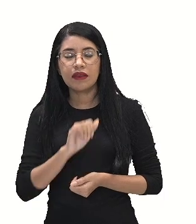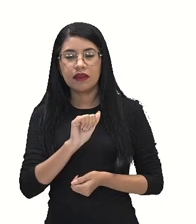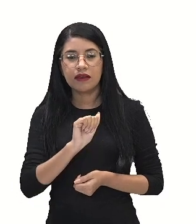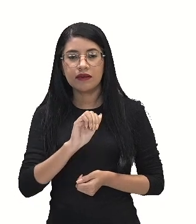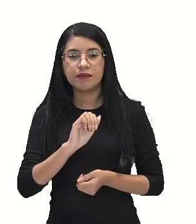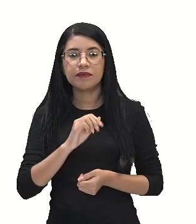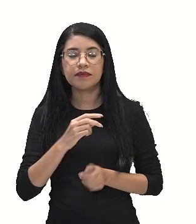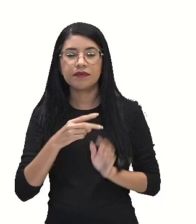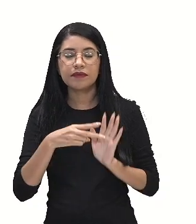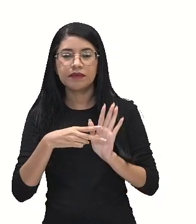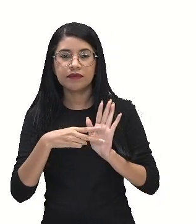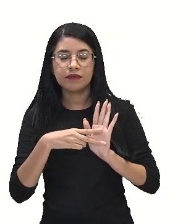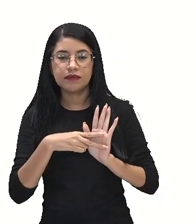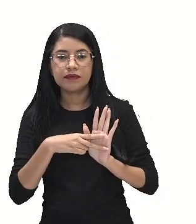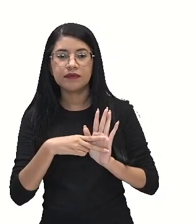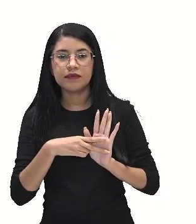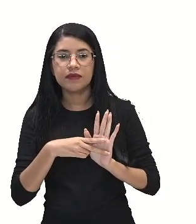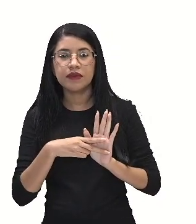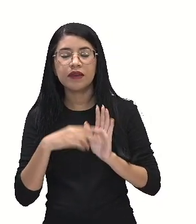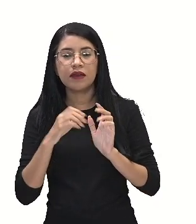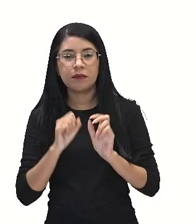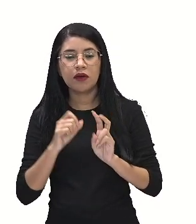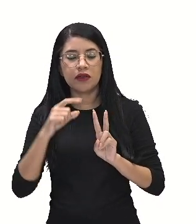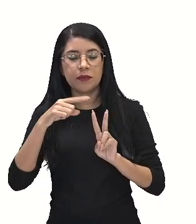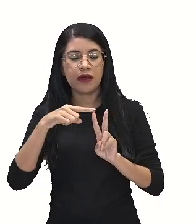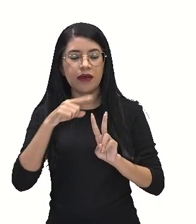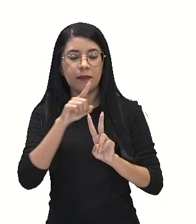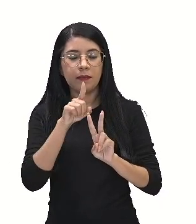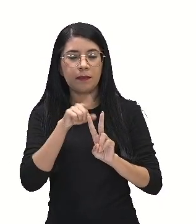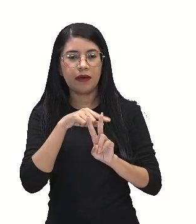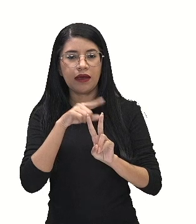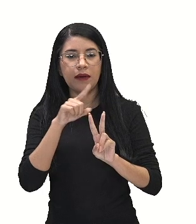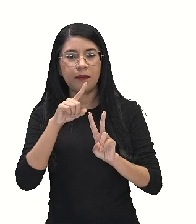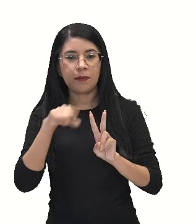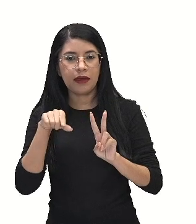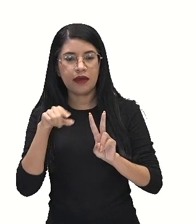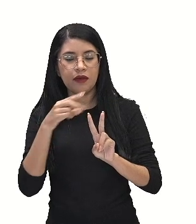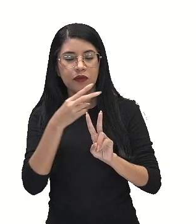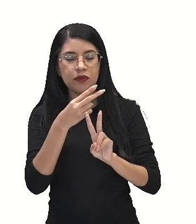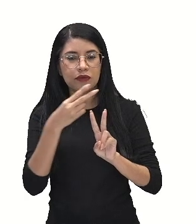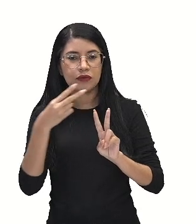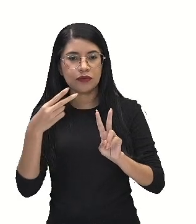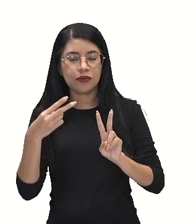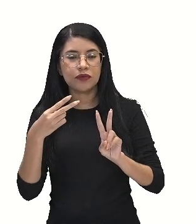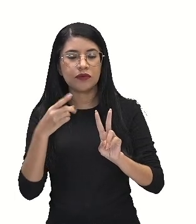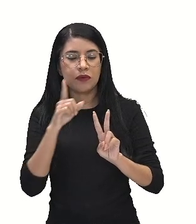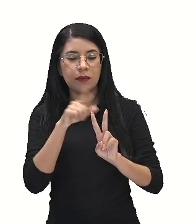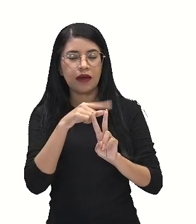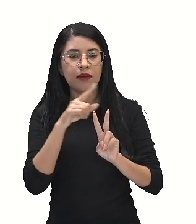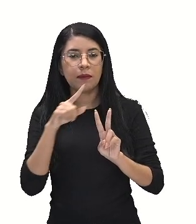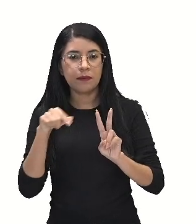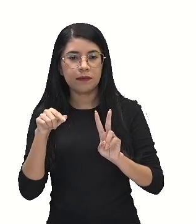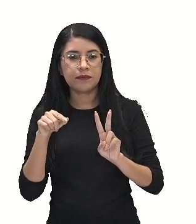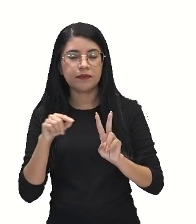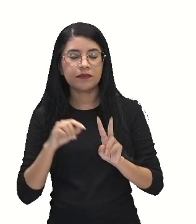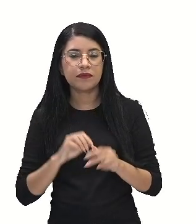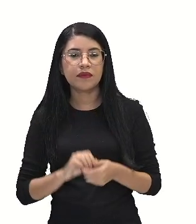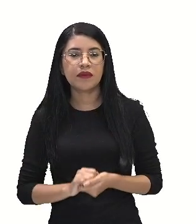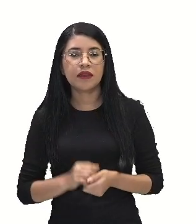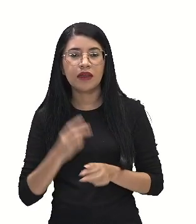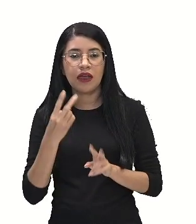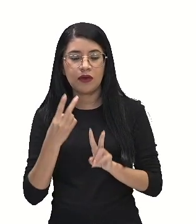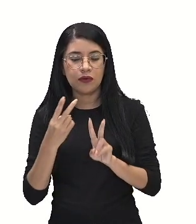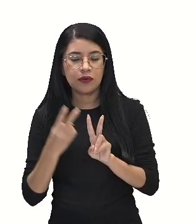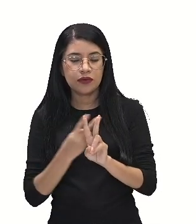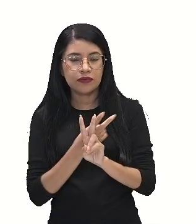igual... Aqui eu consigo simplificar, né? Como vocês já sabem. O 2 ele vem para fora da raiz.